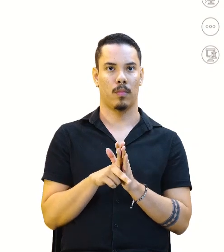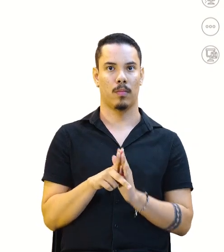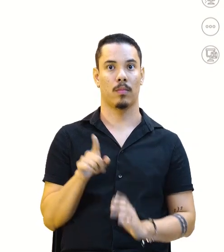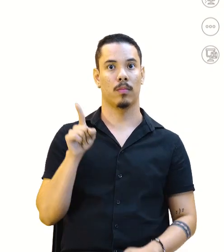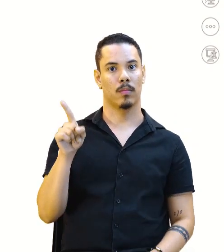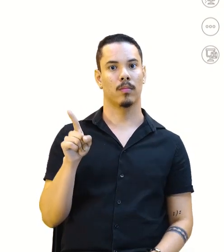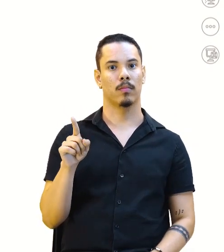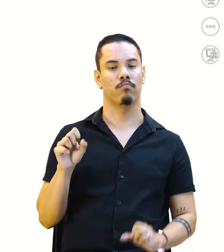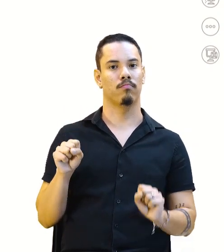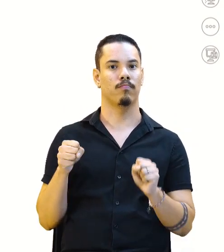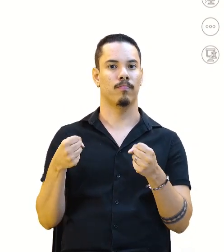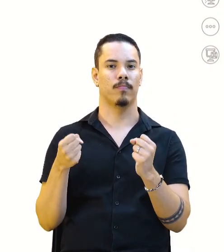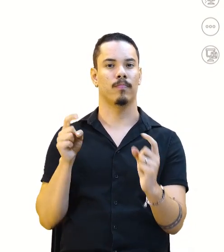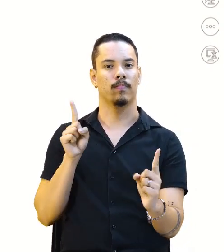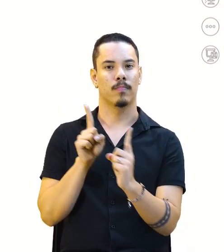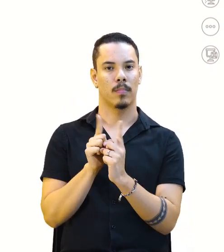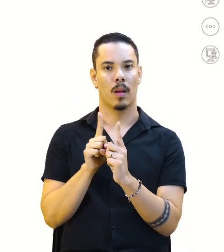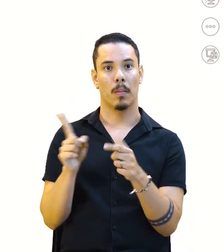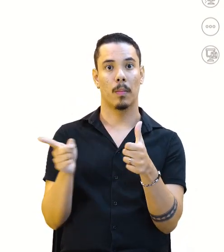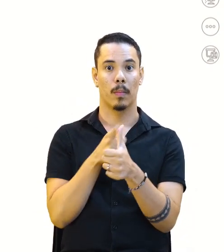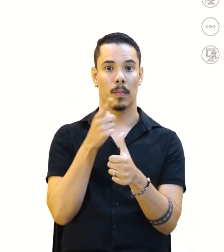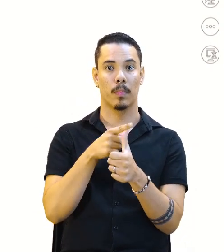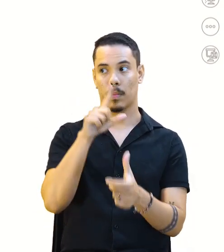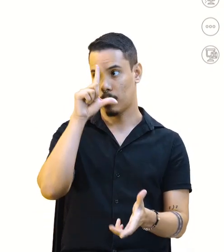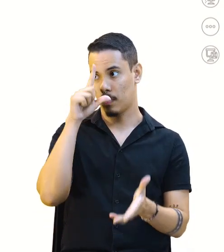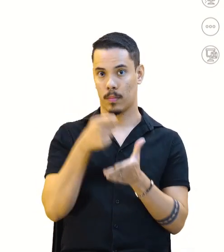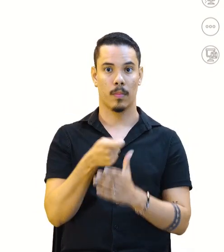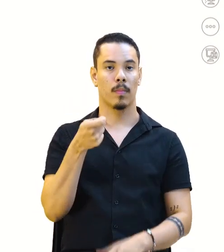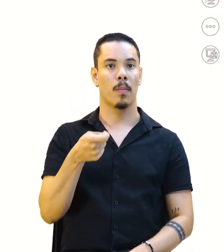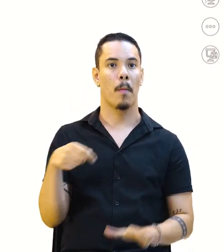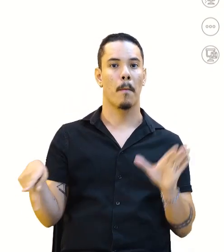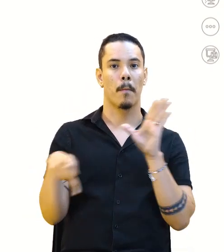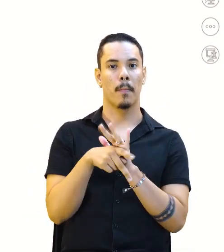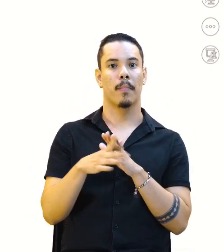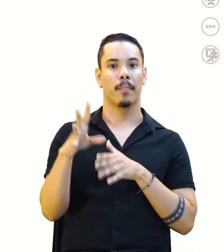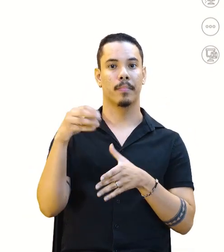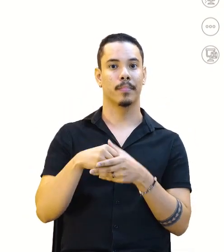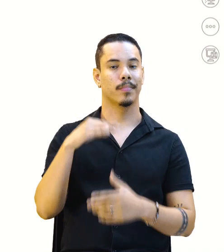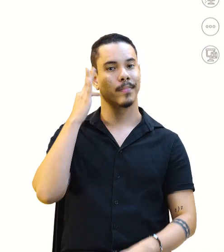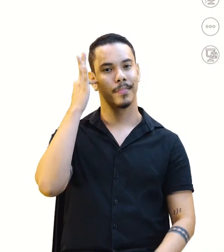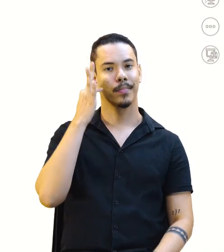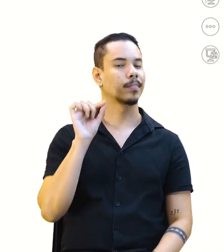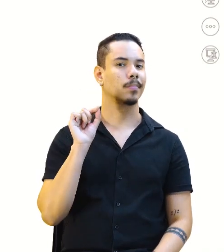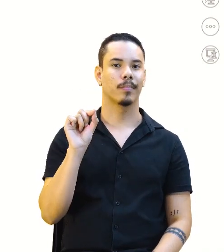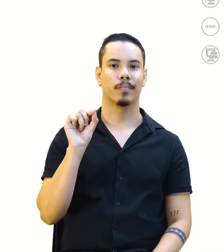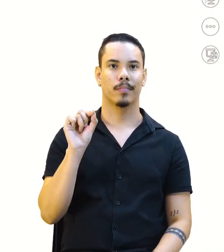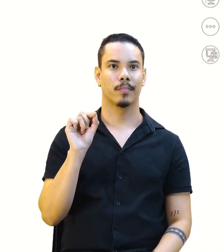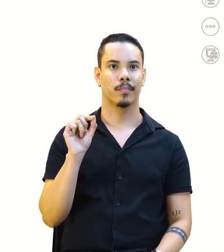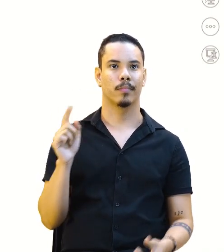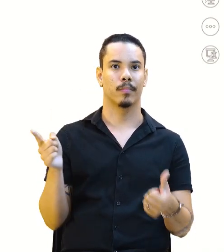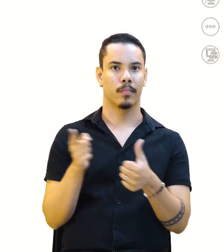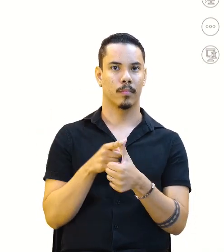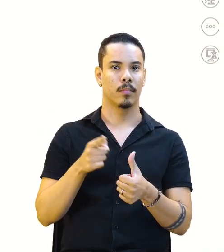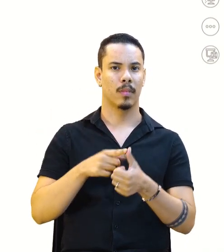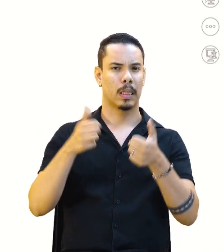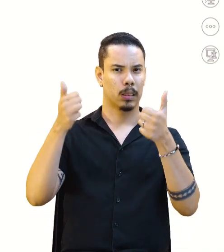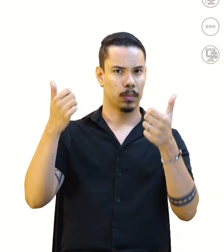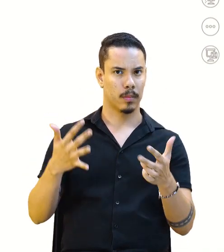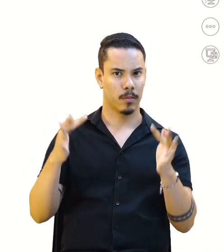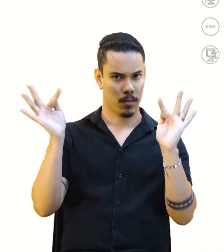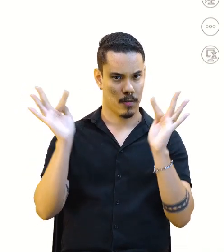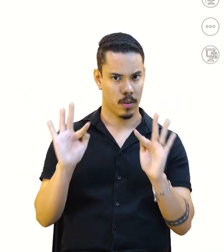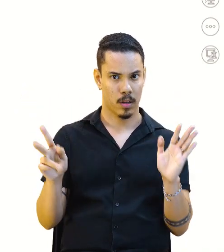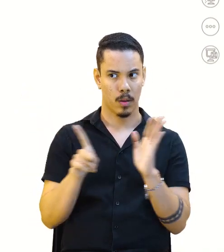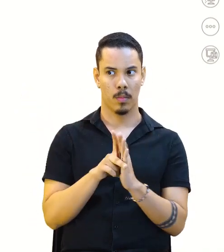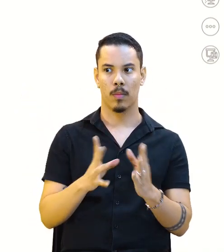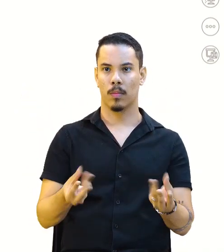impasse, a primeira atitude propriamente filosófica é o quê? Letra A, definir a felicidade